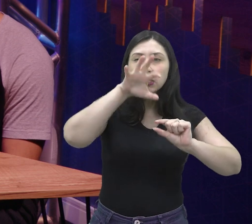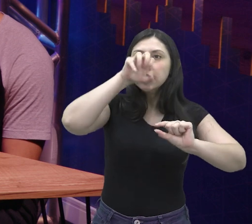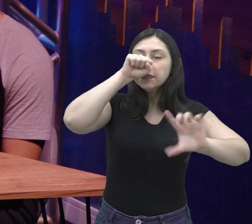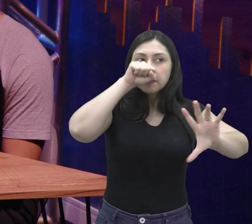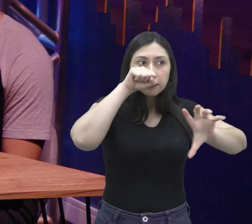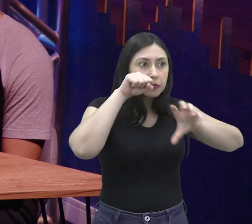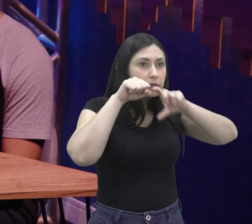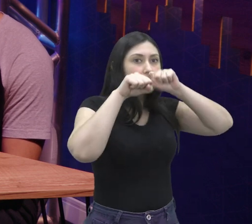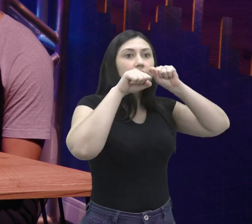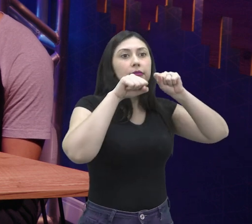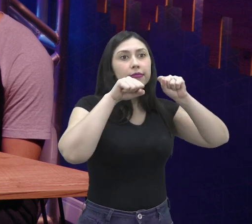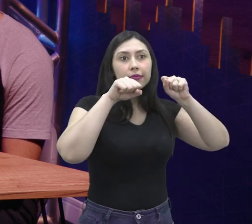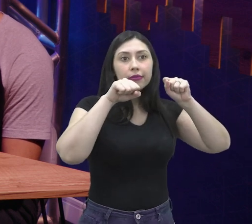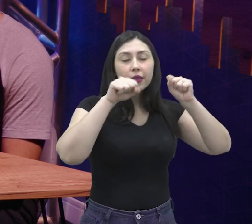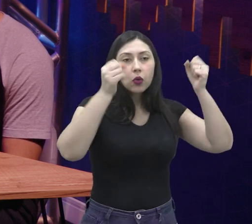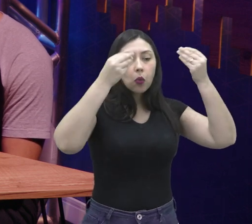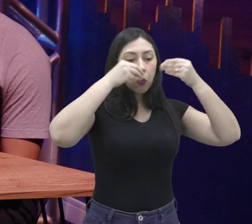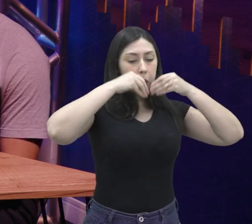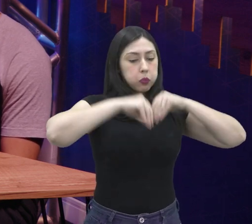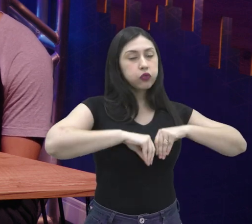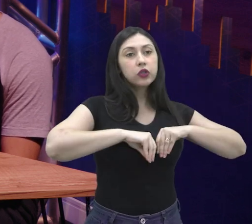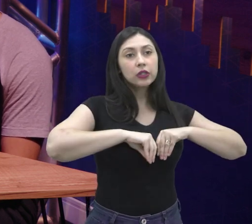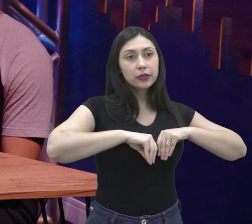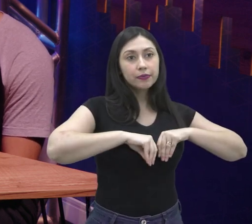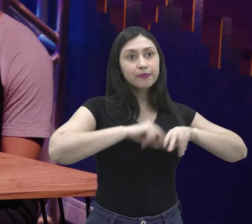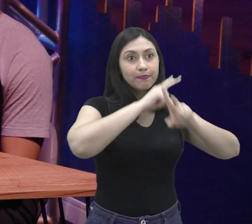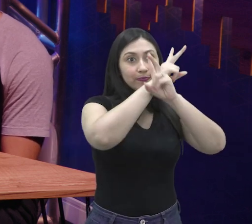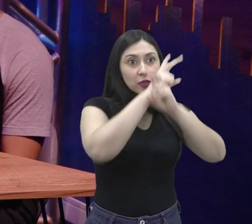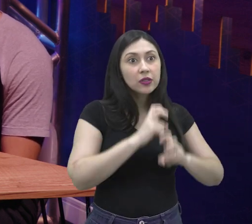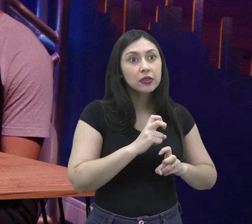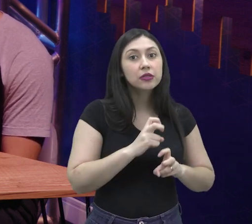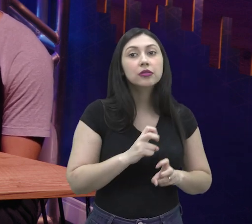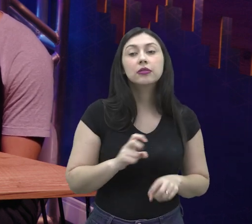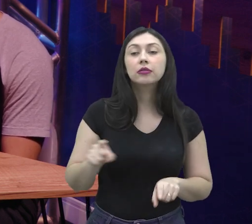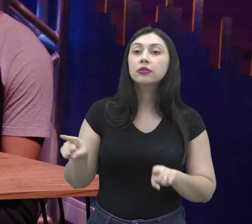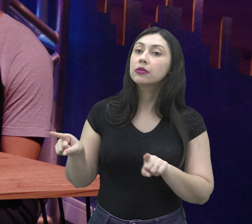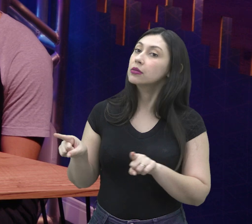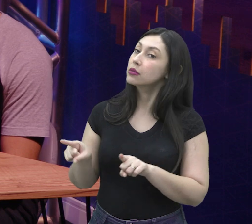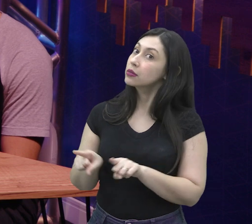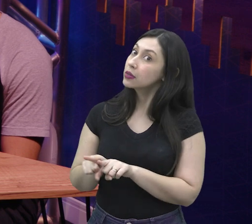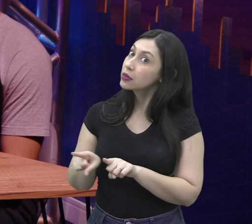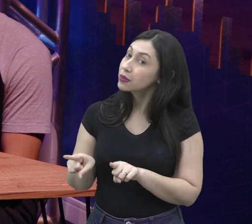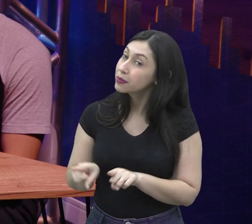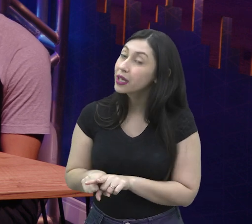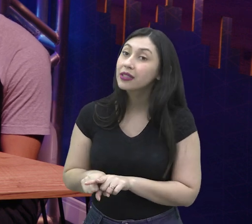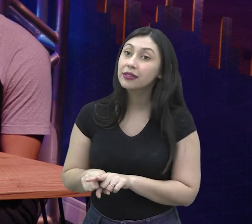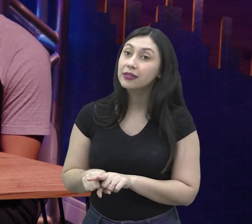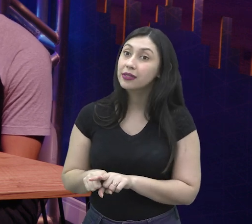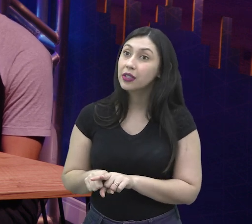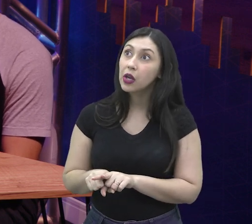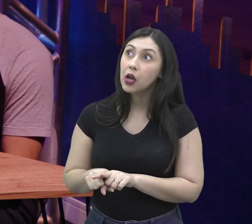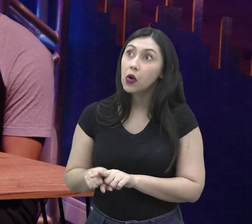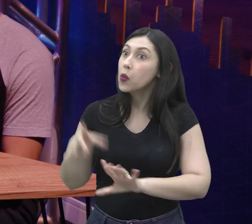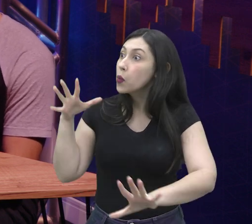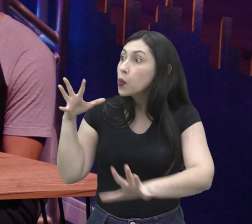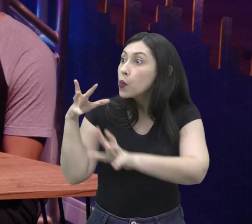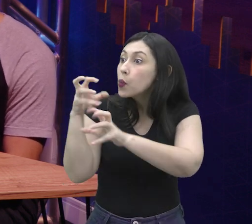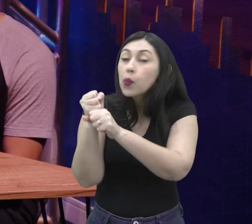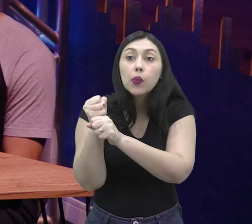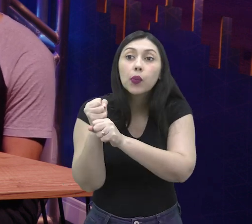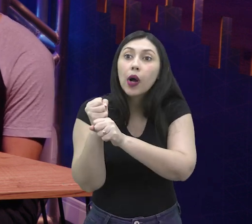micropartículas, na verdade, que as pessoas ingerirem de substância tóxica. Sem contar que não conseguimos